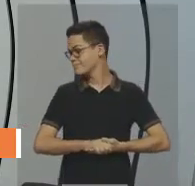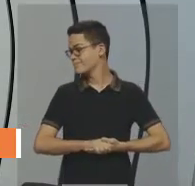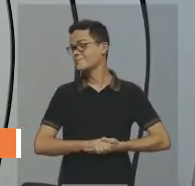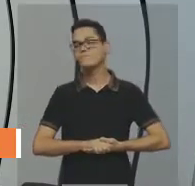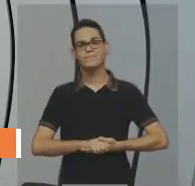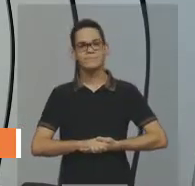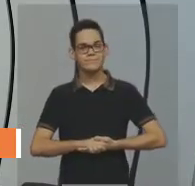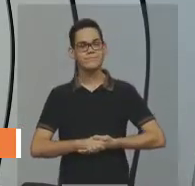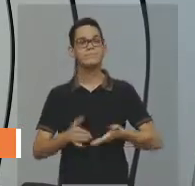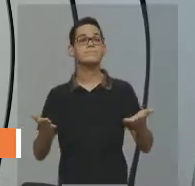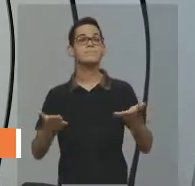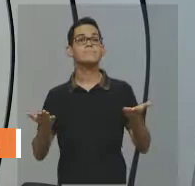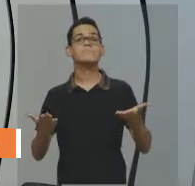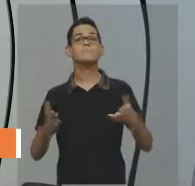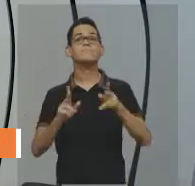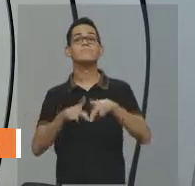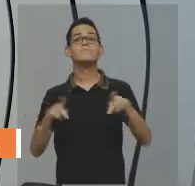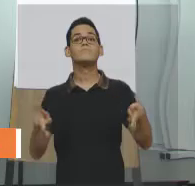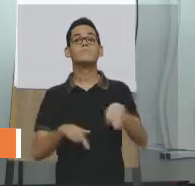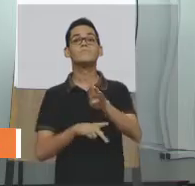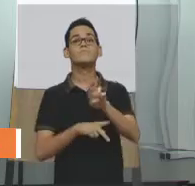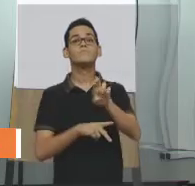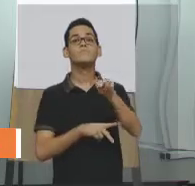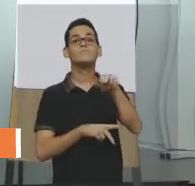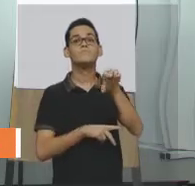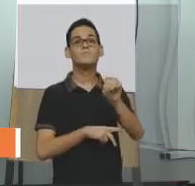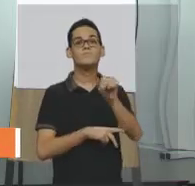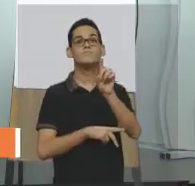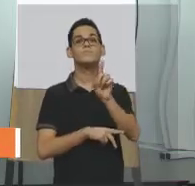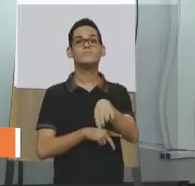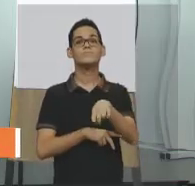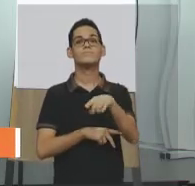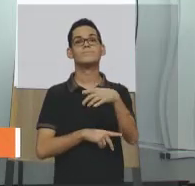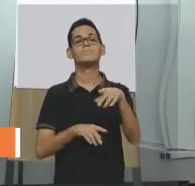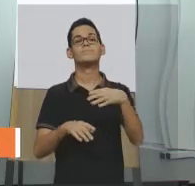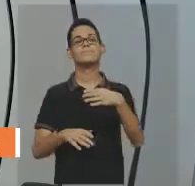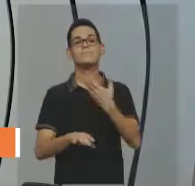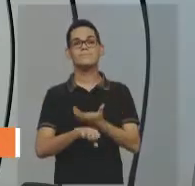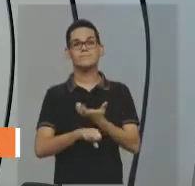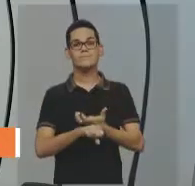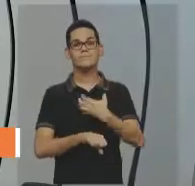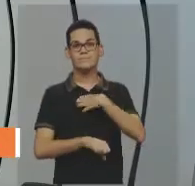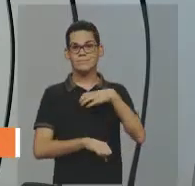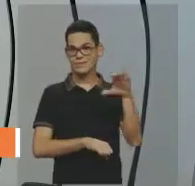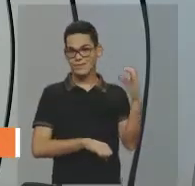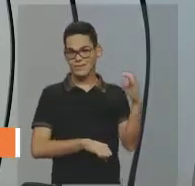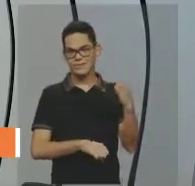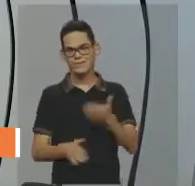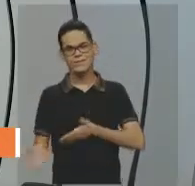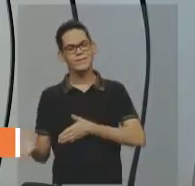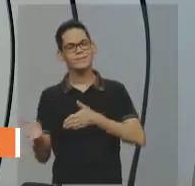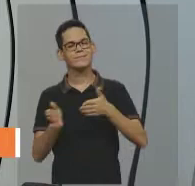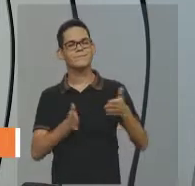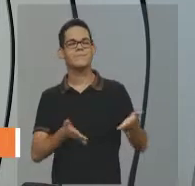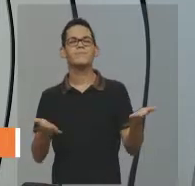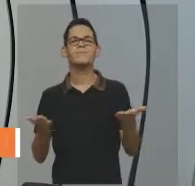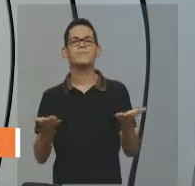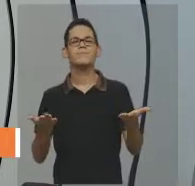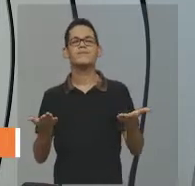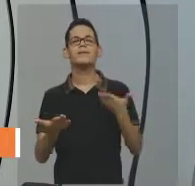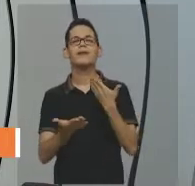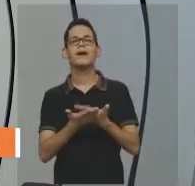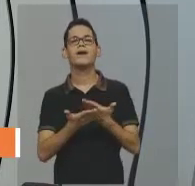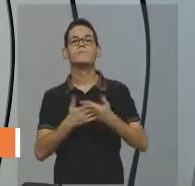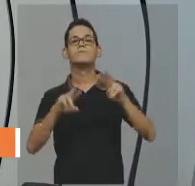estudeemcasa.educação.mg.gov.br. Quem está conosco é o professor Bruno Galvão, da área de Ciências da Natureza. E nesta aula vamos retomar os